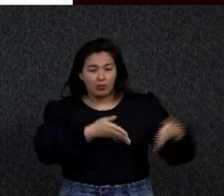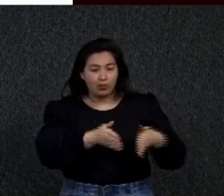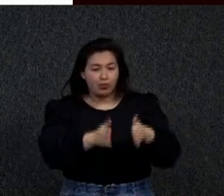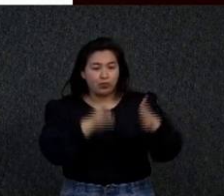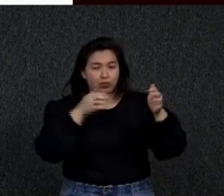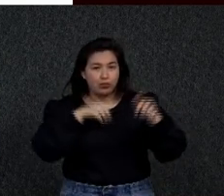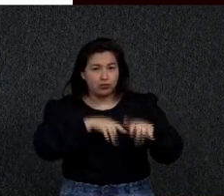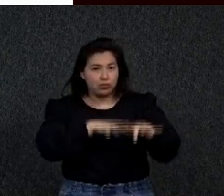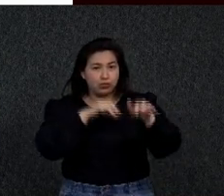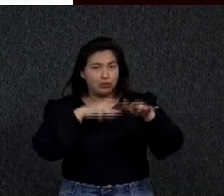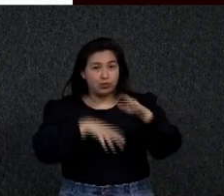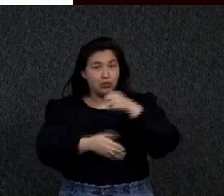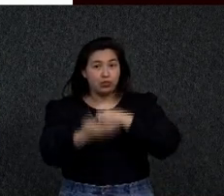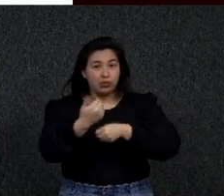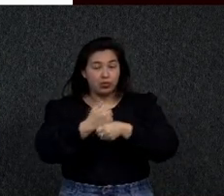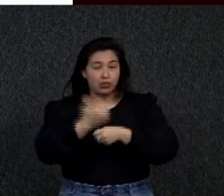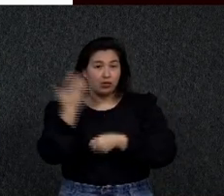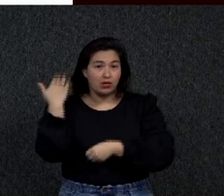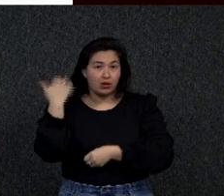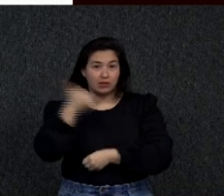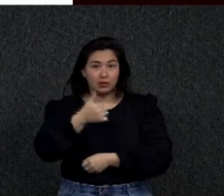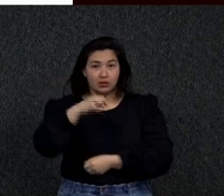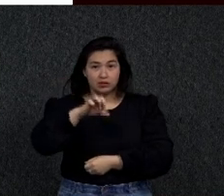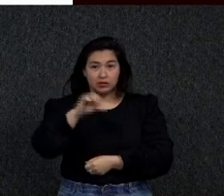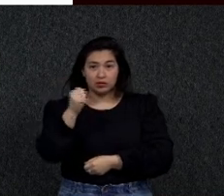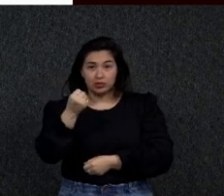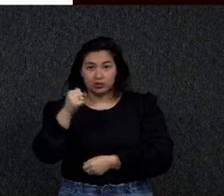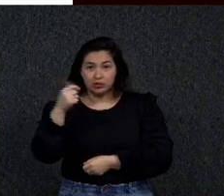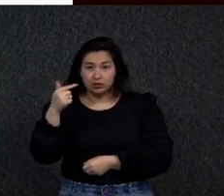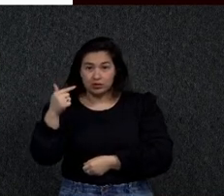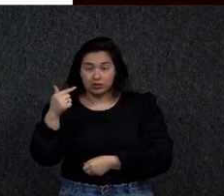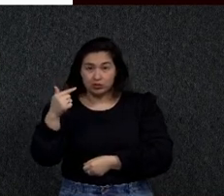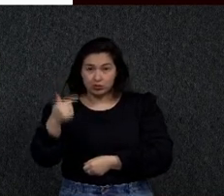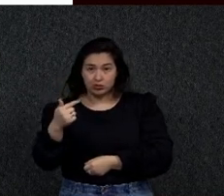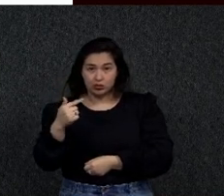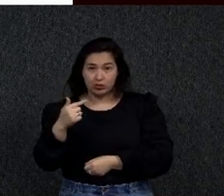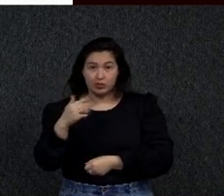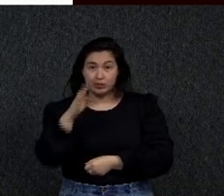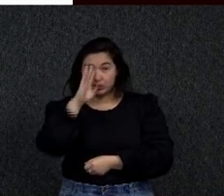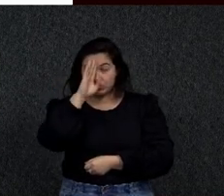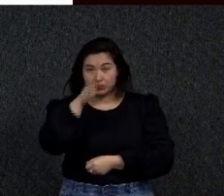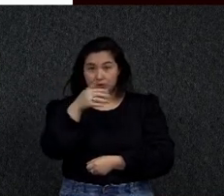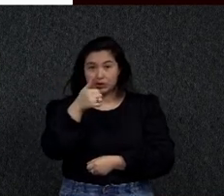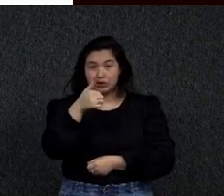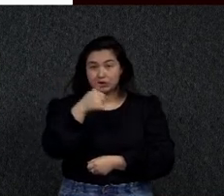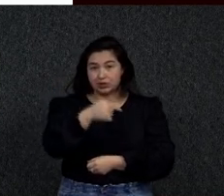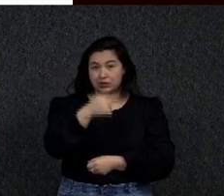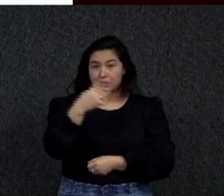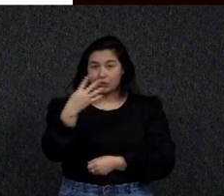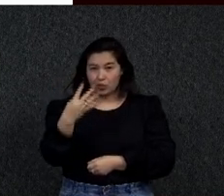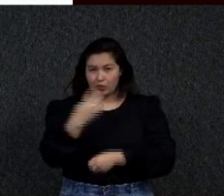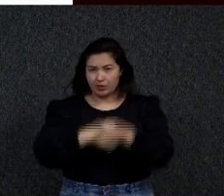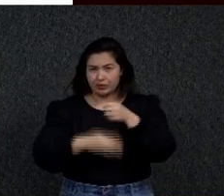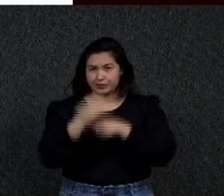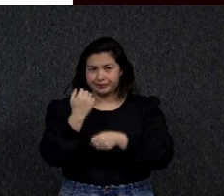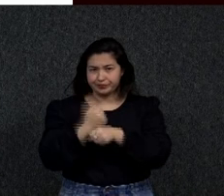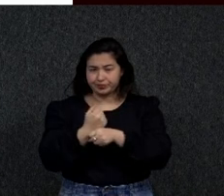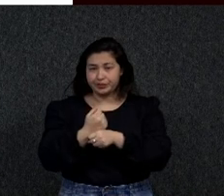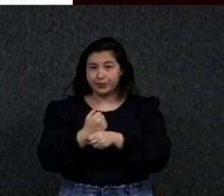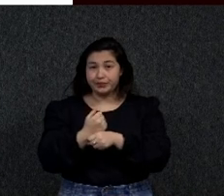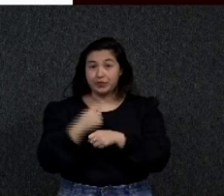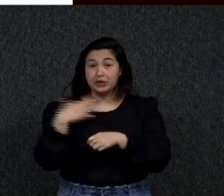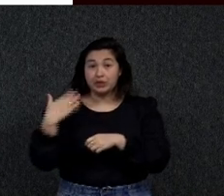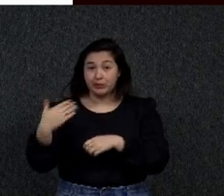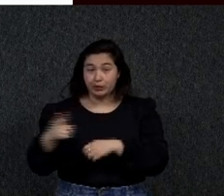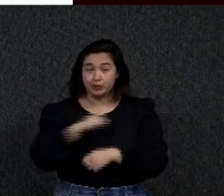por segundo, mas nós perdemos essa capacidade de escoamento e nós queremos agora, com a redragagem,